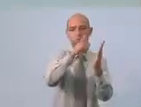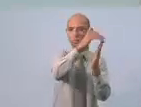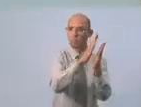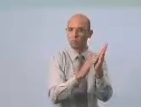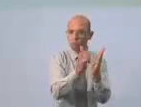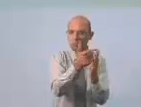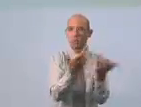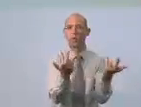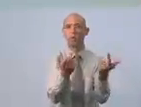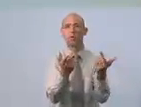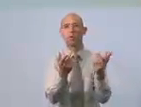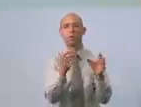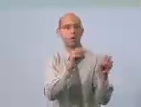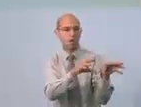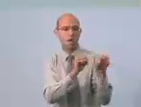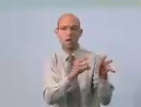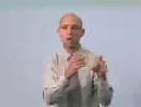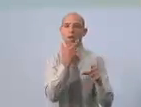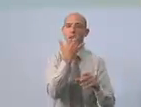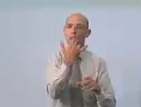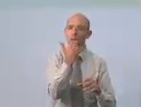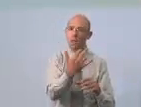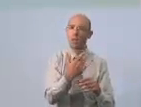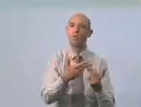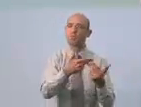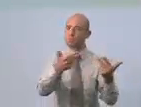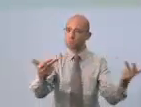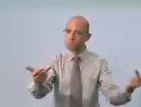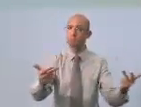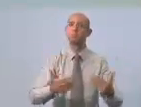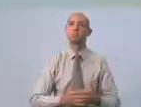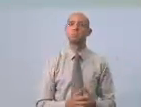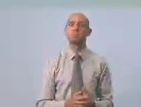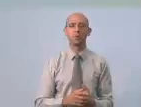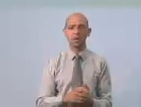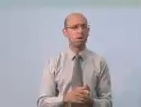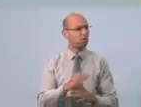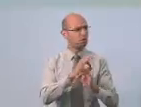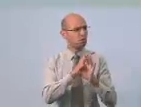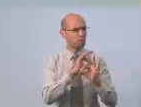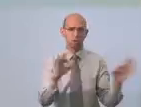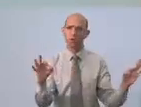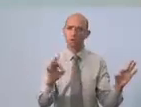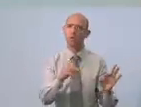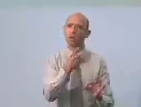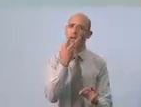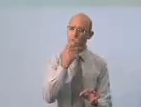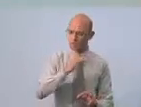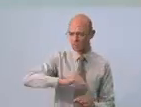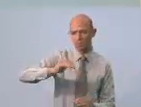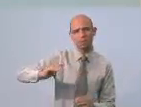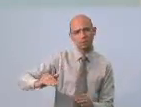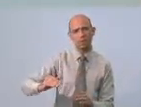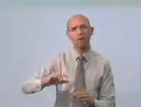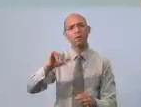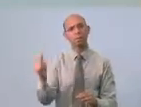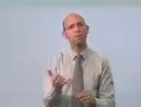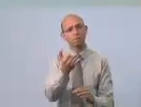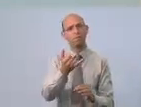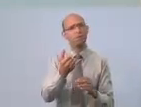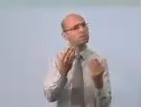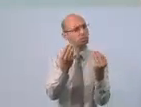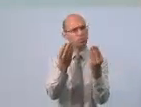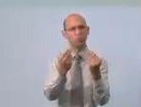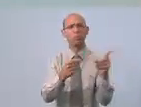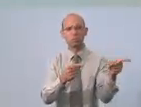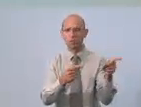artesanato, aulas de línguas, e é incrível como as nossas crianças têm aproveitado